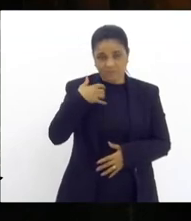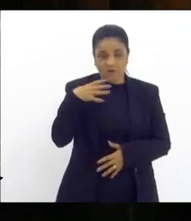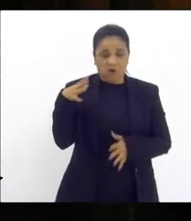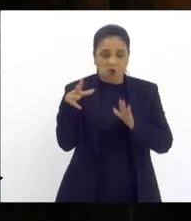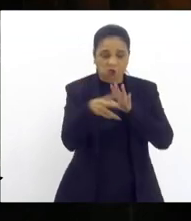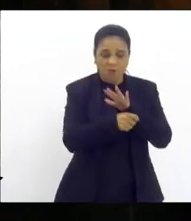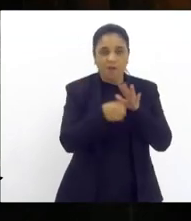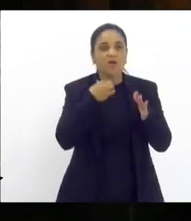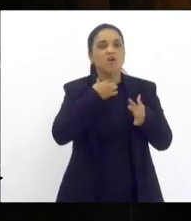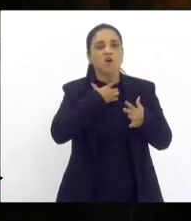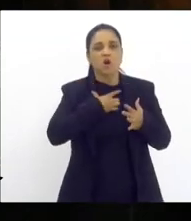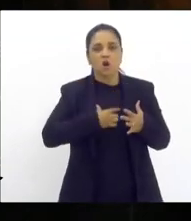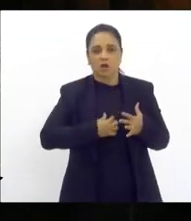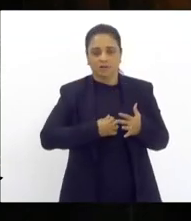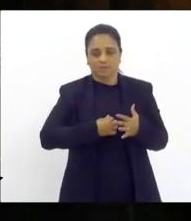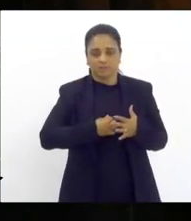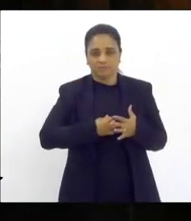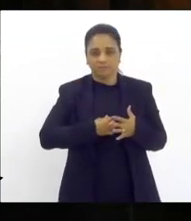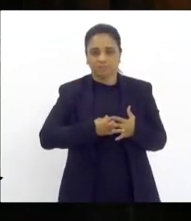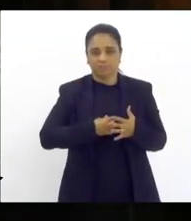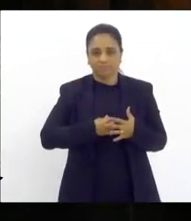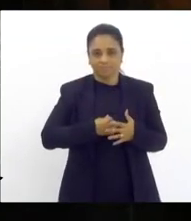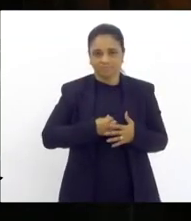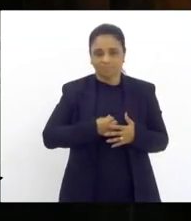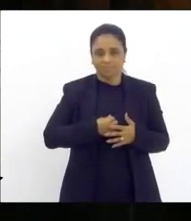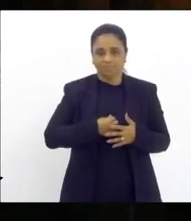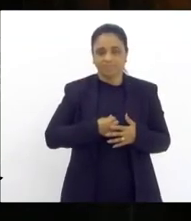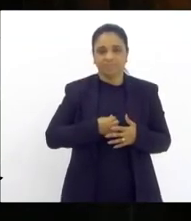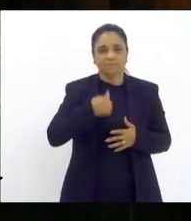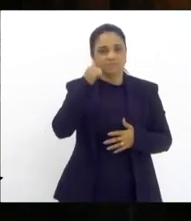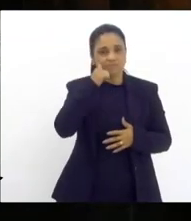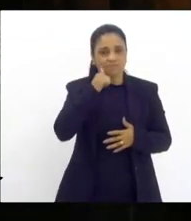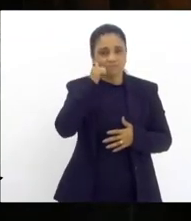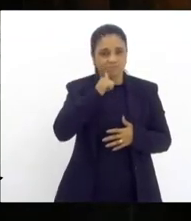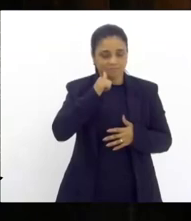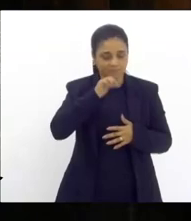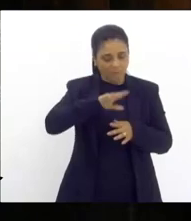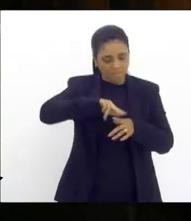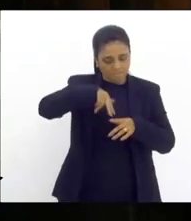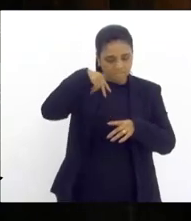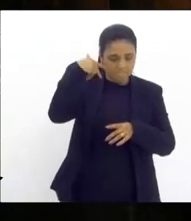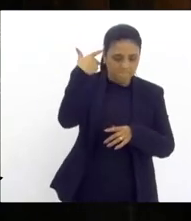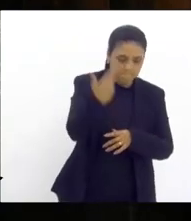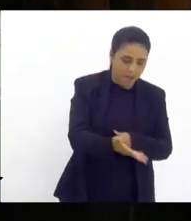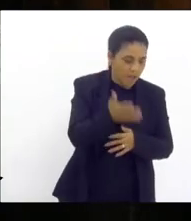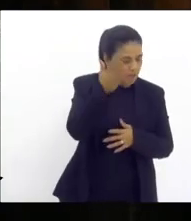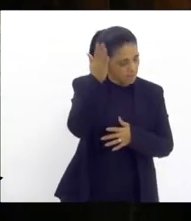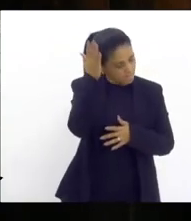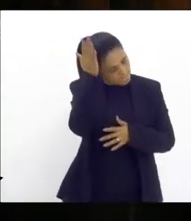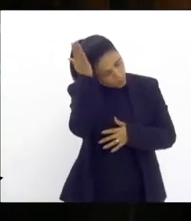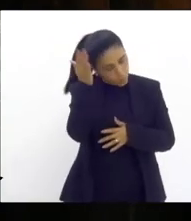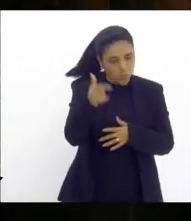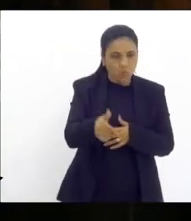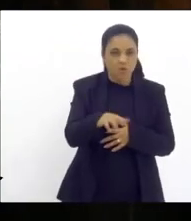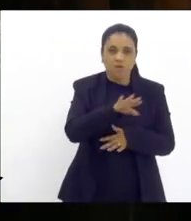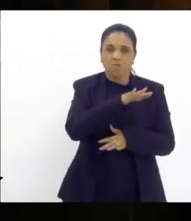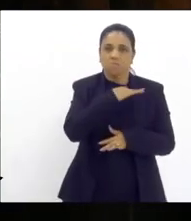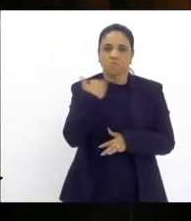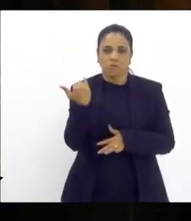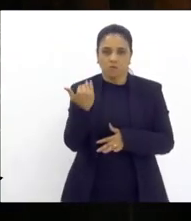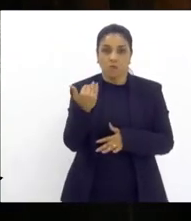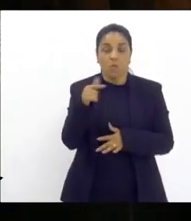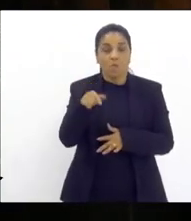cordão e essa senhora caiu ao chão bateu com a cabeça e morreu mas